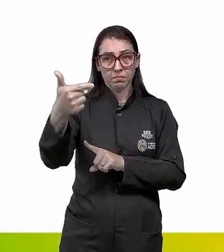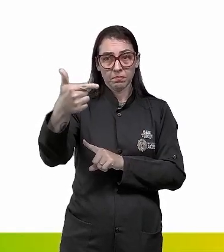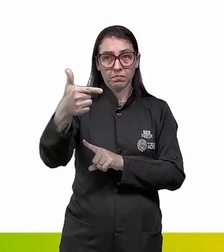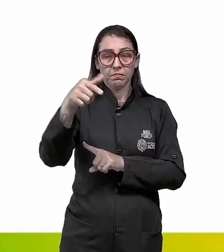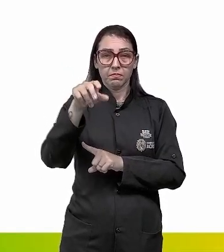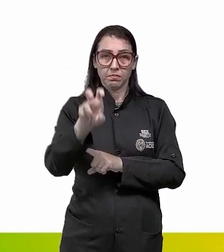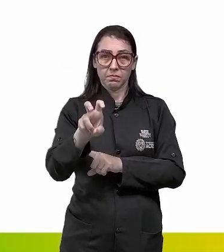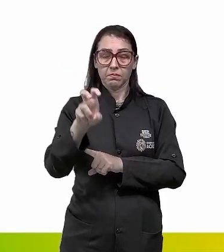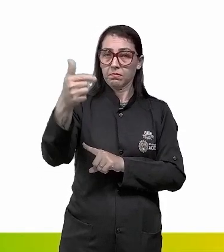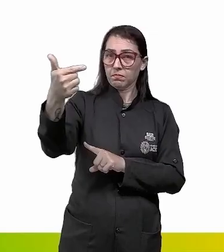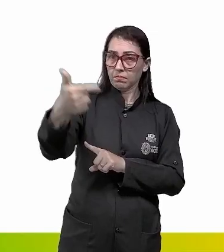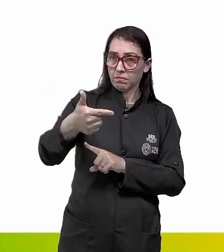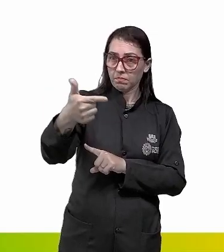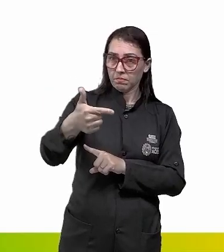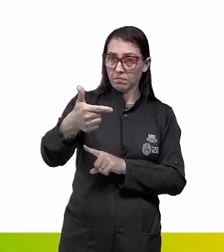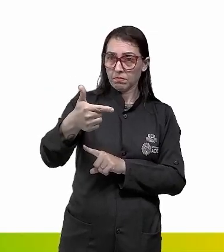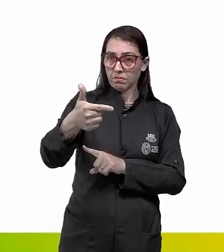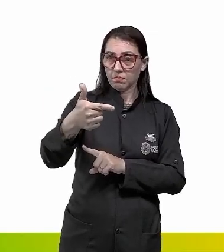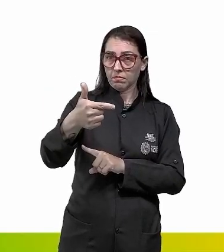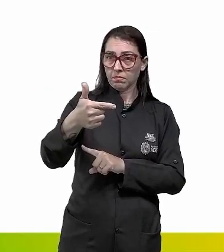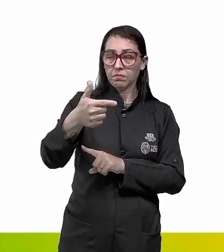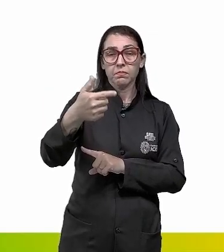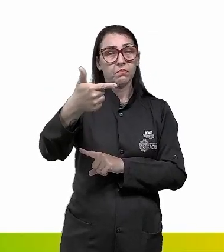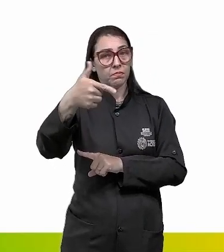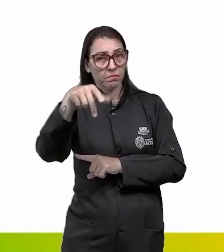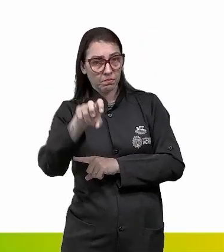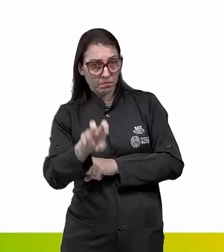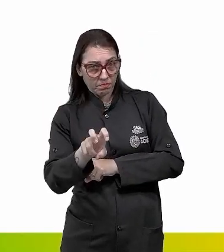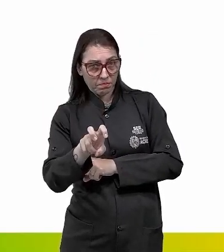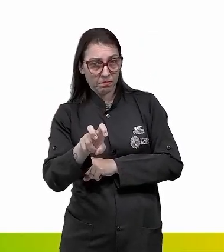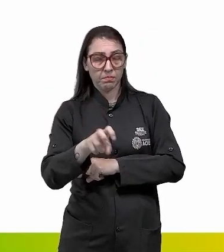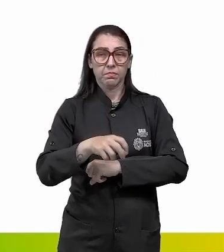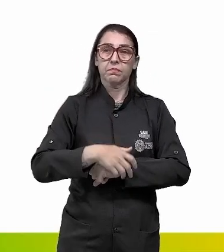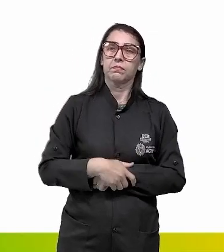5 ao quadrado, é 25.